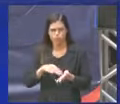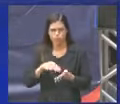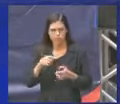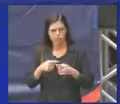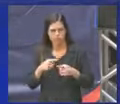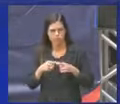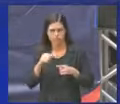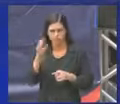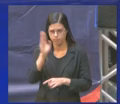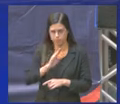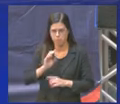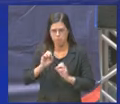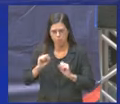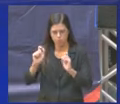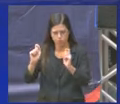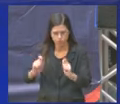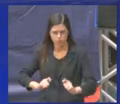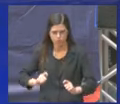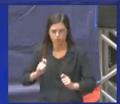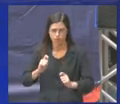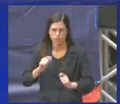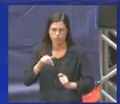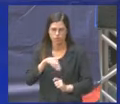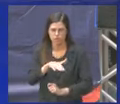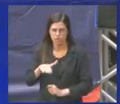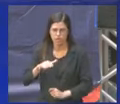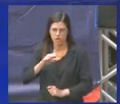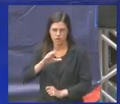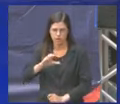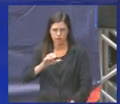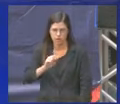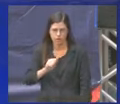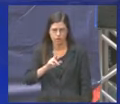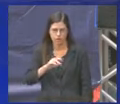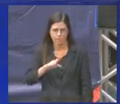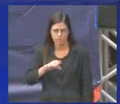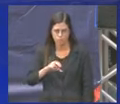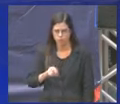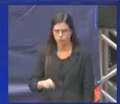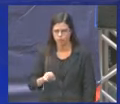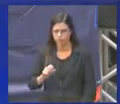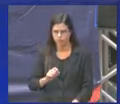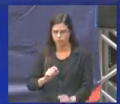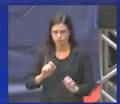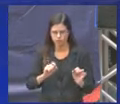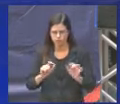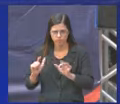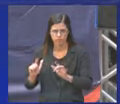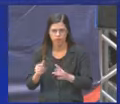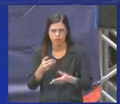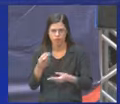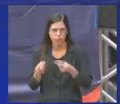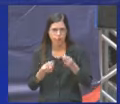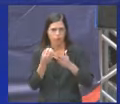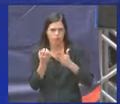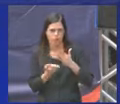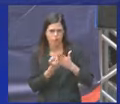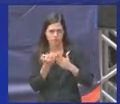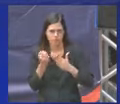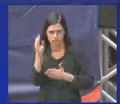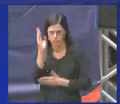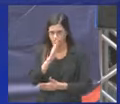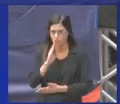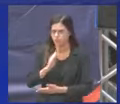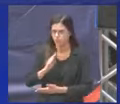grande potência do mercado de carbono. Próximo. Aqui é como é que está a adoção das empresas brasileiras no